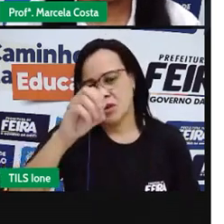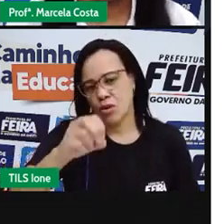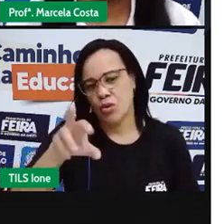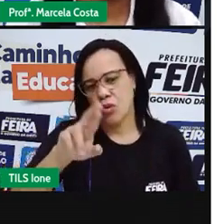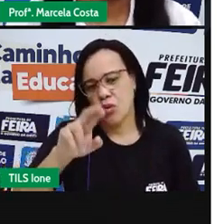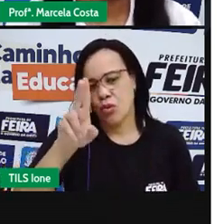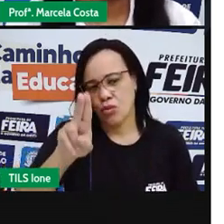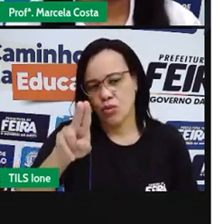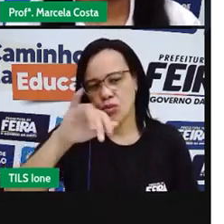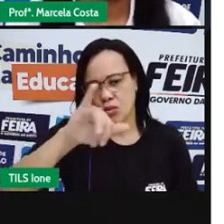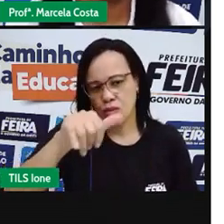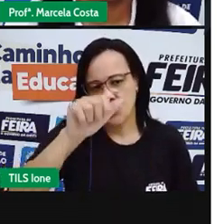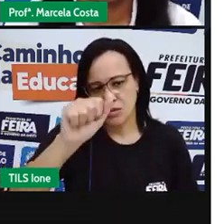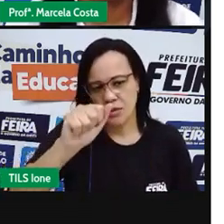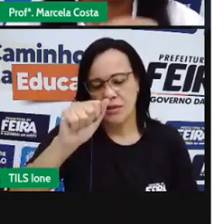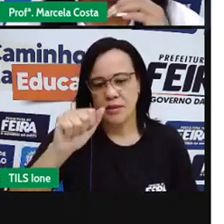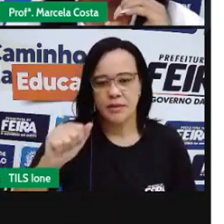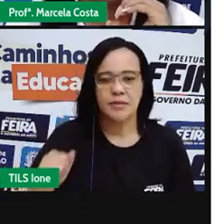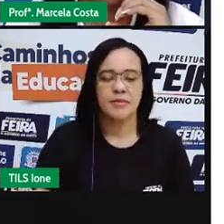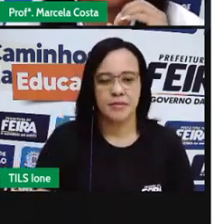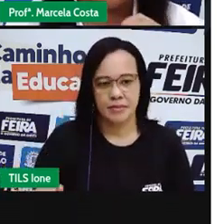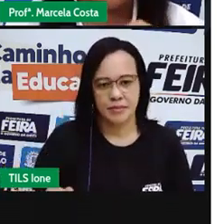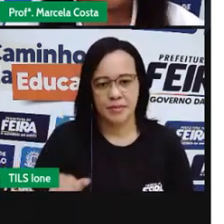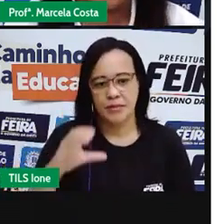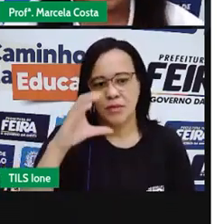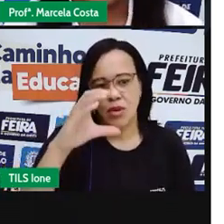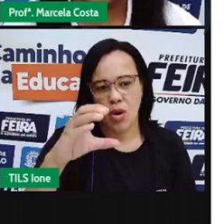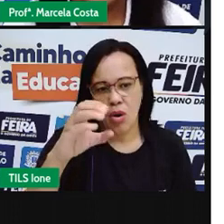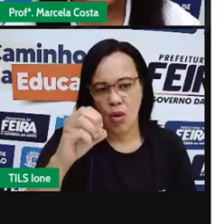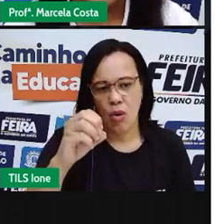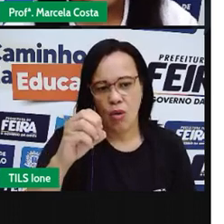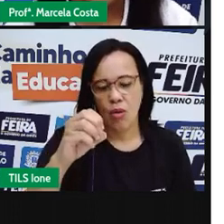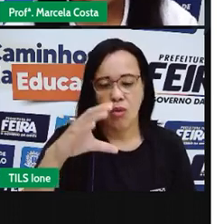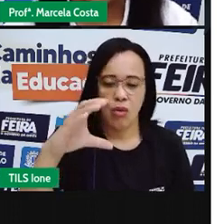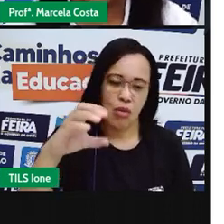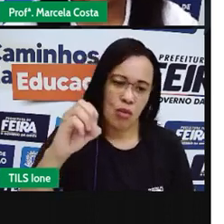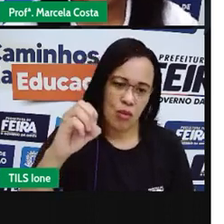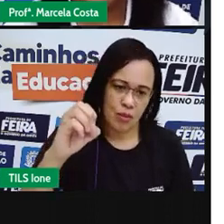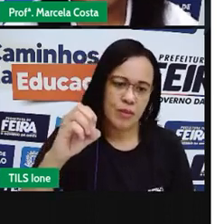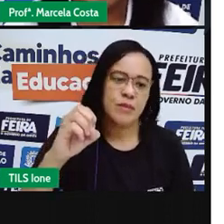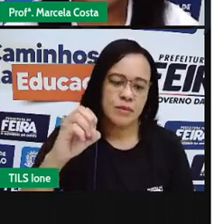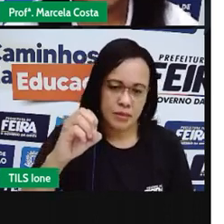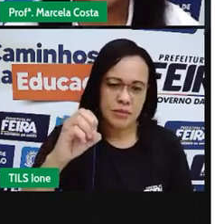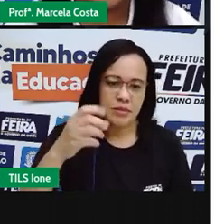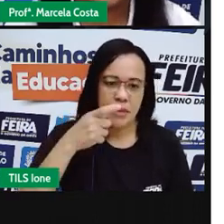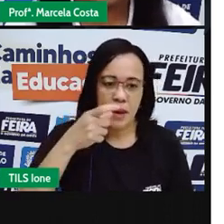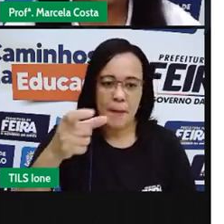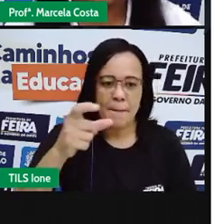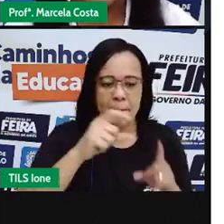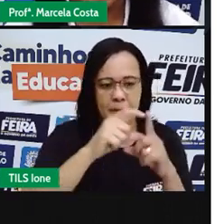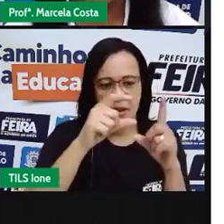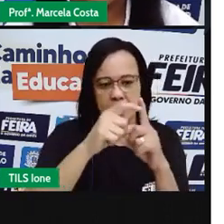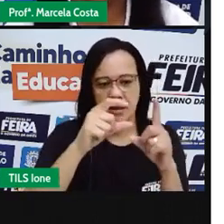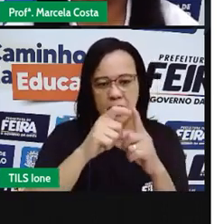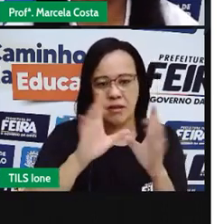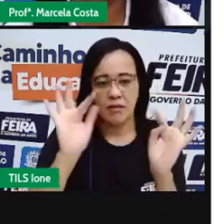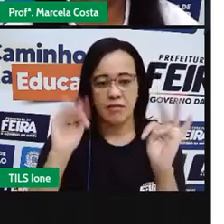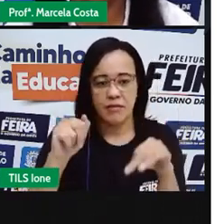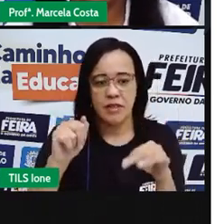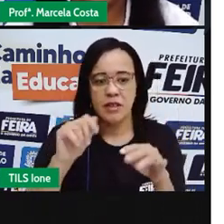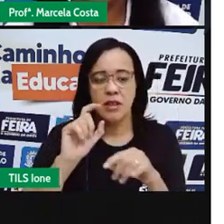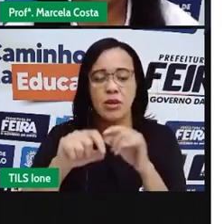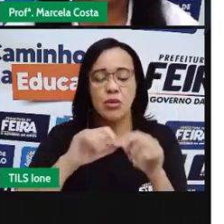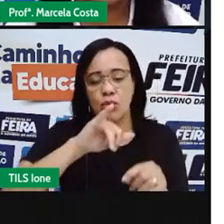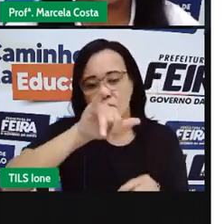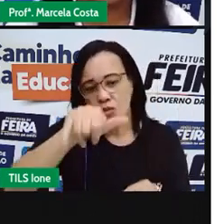Coruja. É o som do có aí no início da palavra. E no final a gente